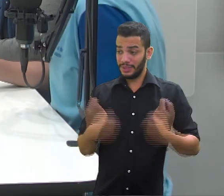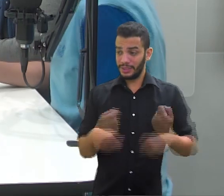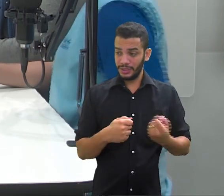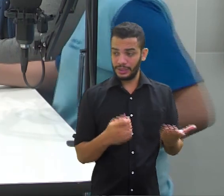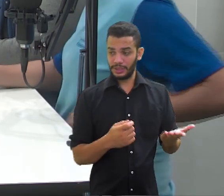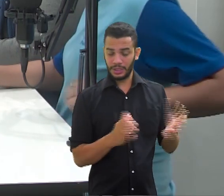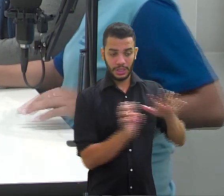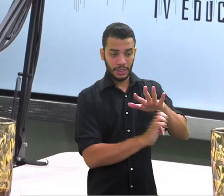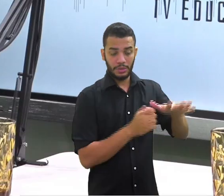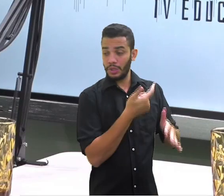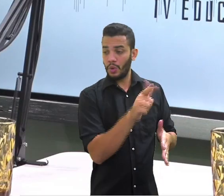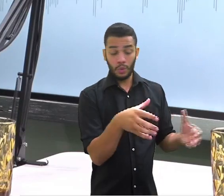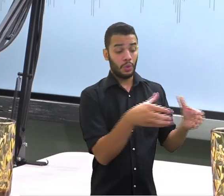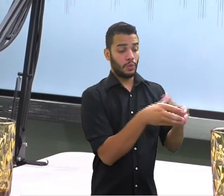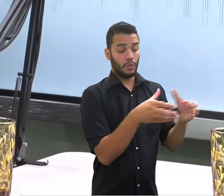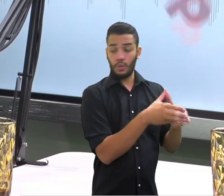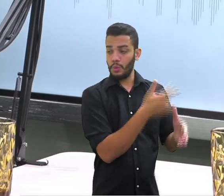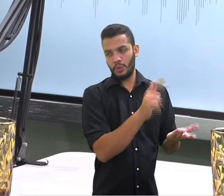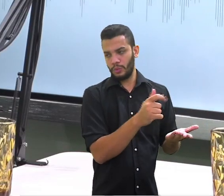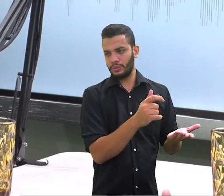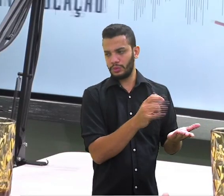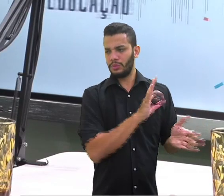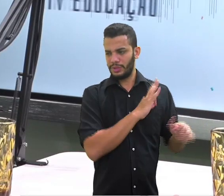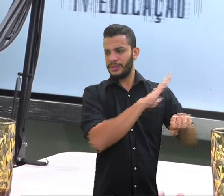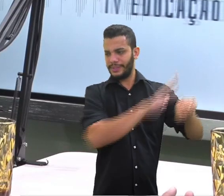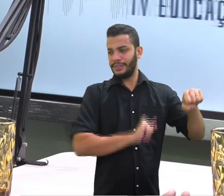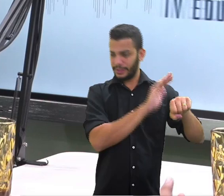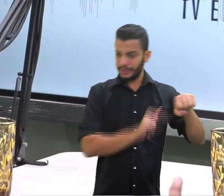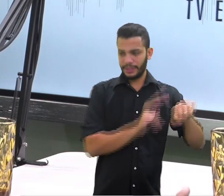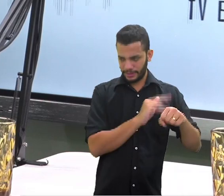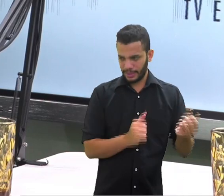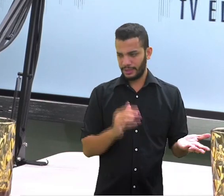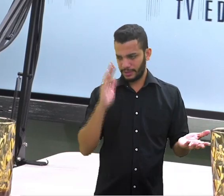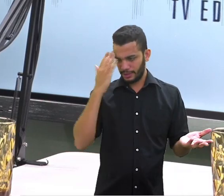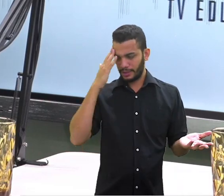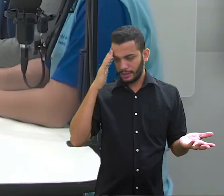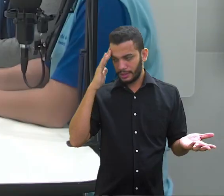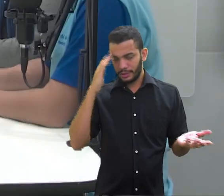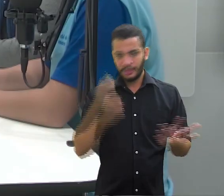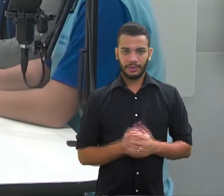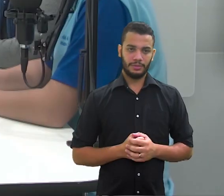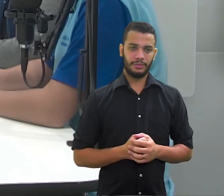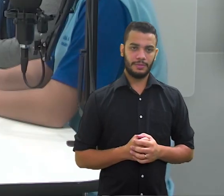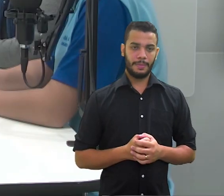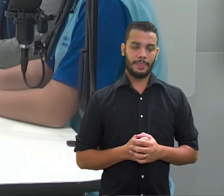fala em crime, tem que acionar o órgão competente, não é joia? Que já não é mais escola, sim, polícia militar. Agora, para